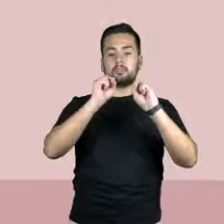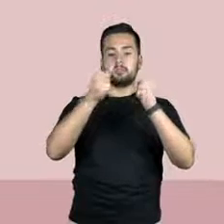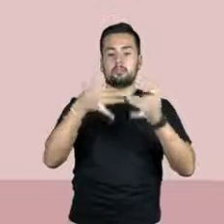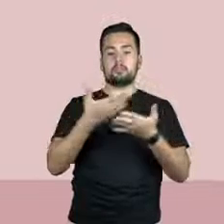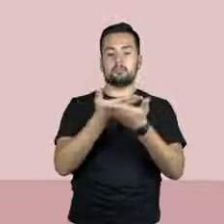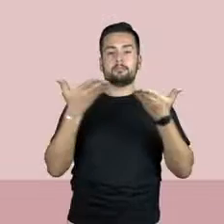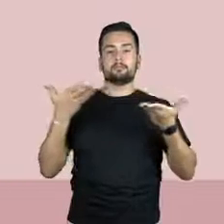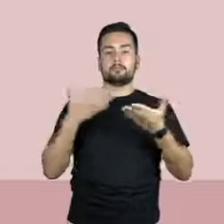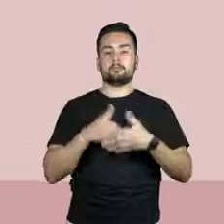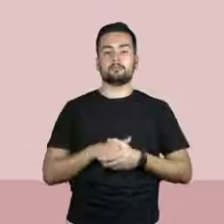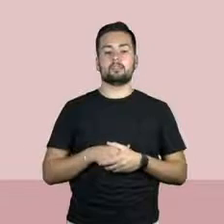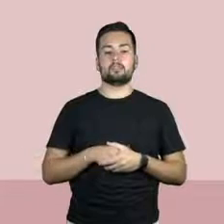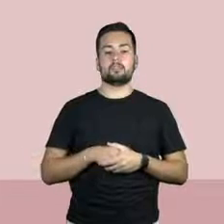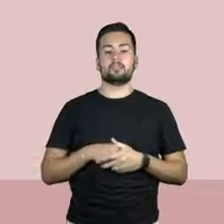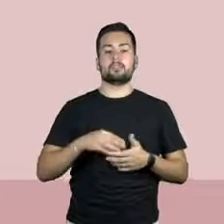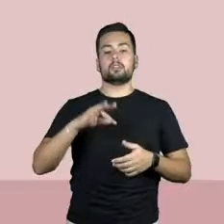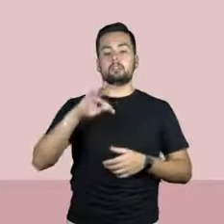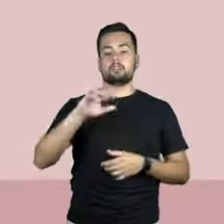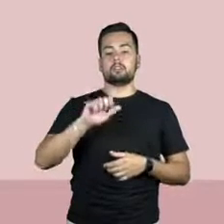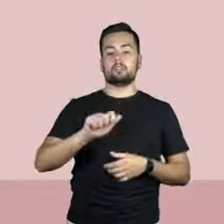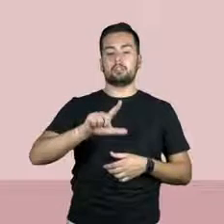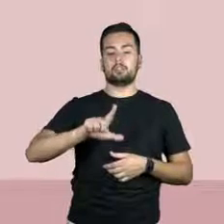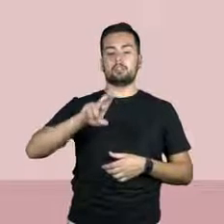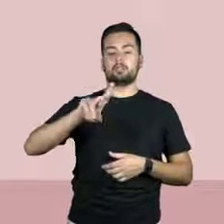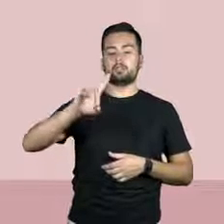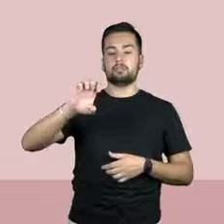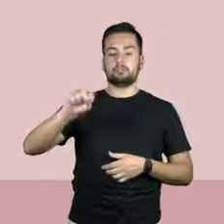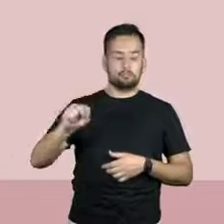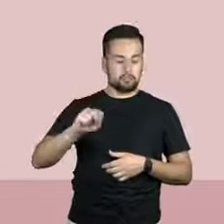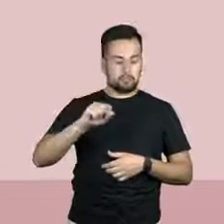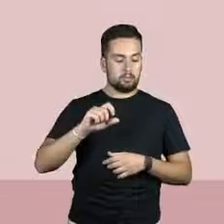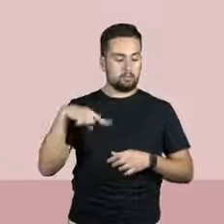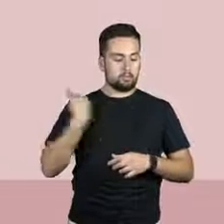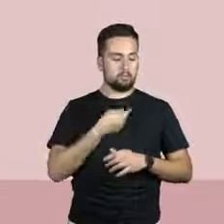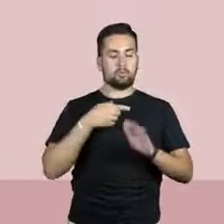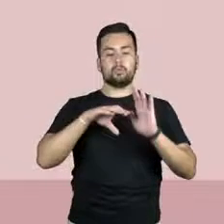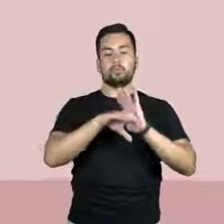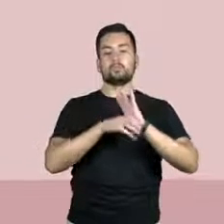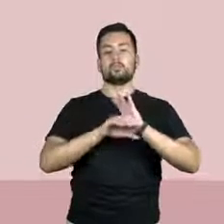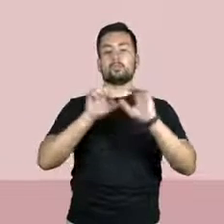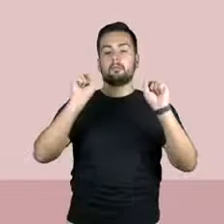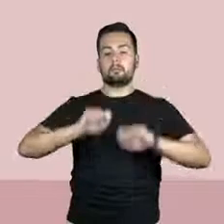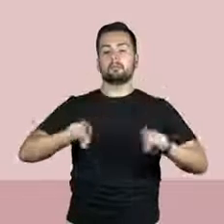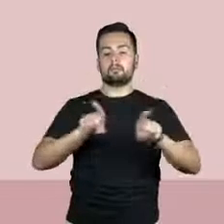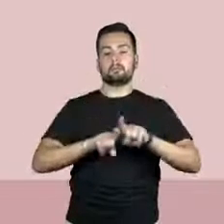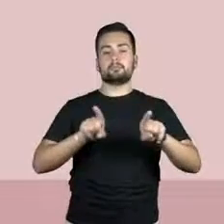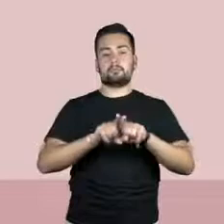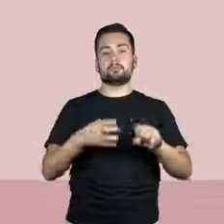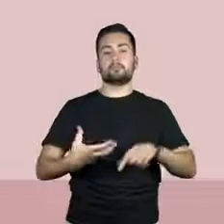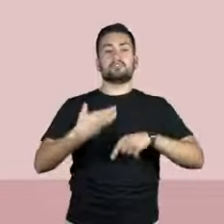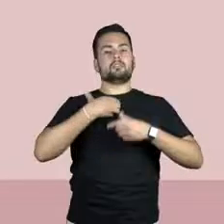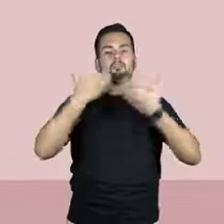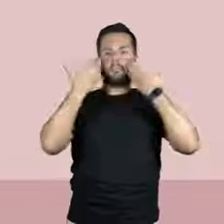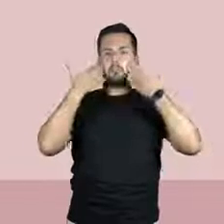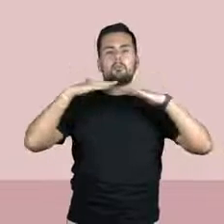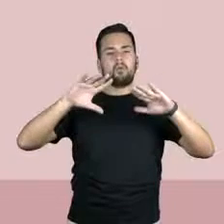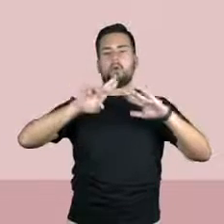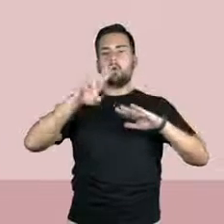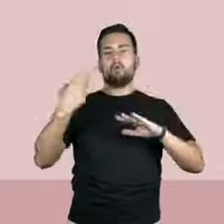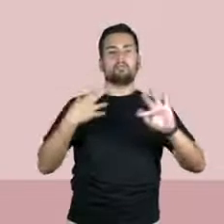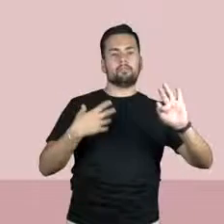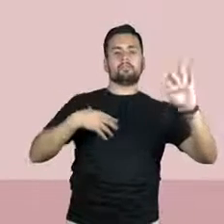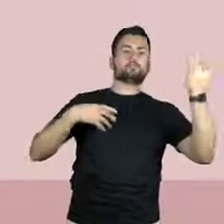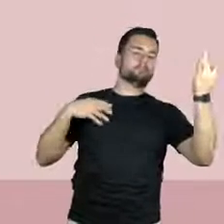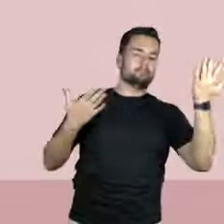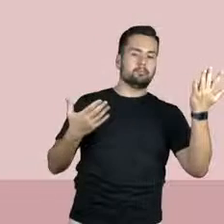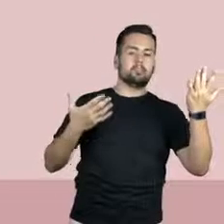Um pouquinho mais sobre taludes, né? A gente pode conceituar também eles, e isso também acontece, de uma maneira natural ou artificial,